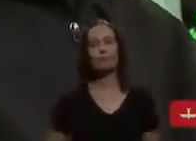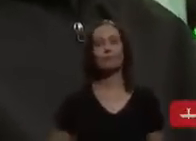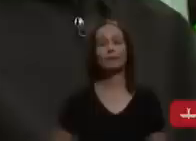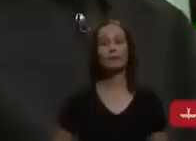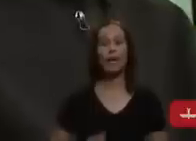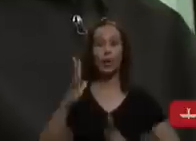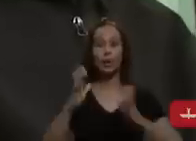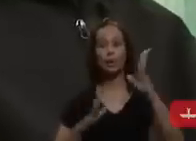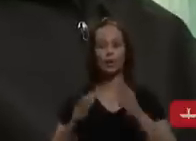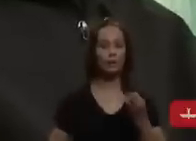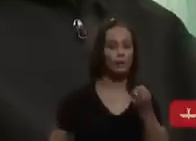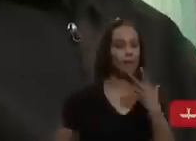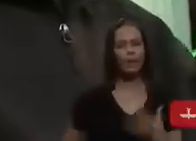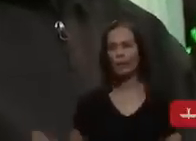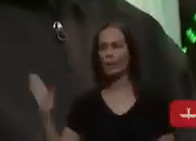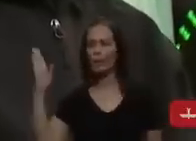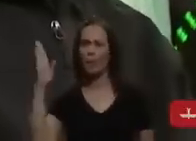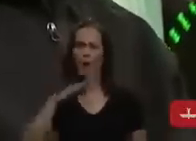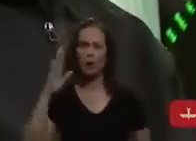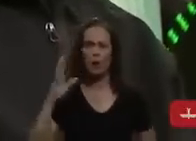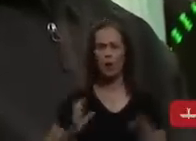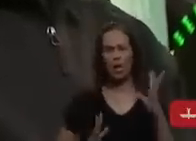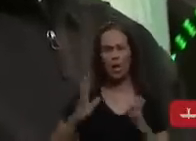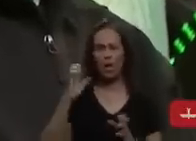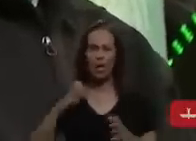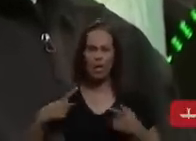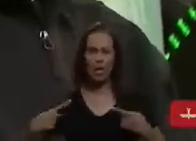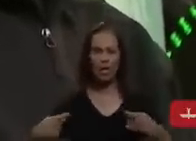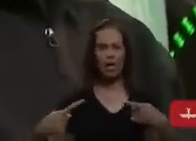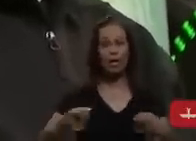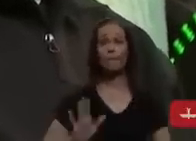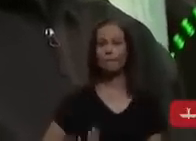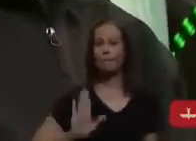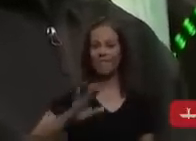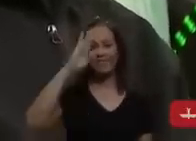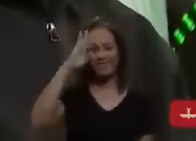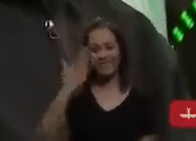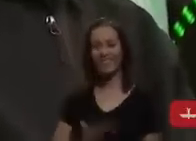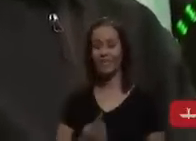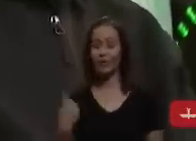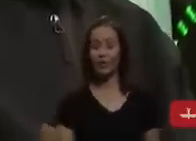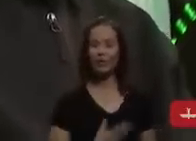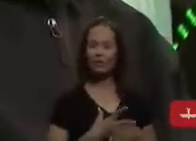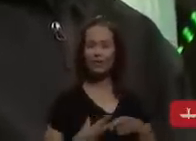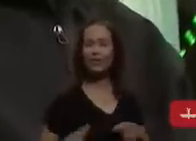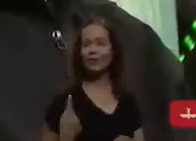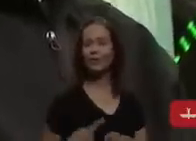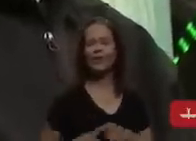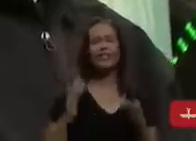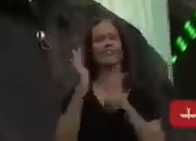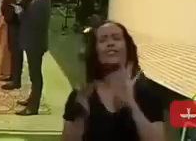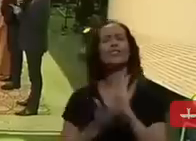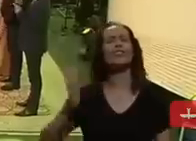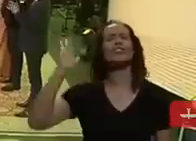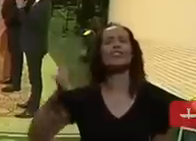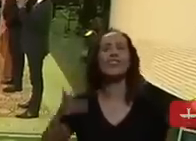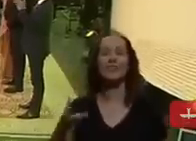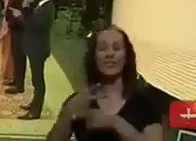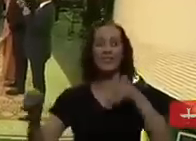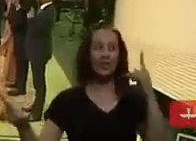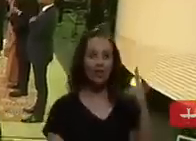do bem, é uma guerra do bem contra o mal. Mas eu creio que nós vamos vencer, porque Jesus já venceu na cruz